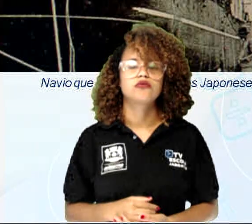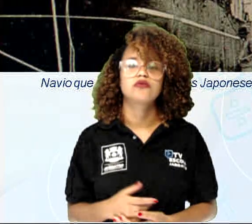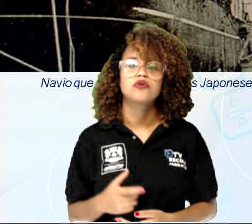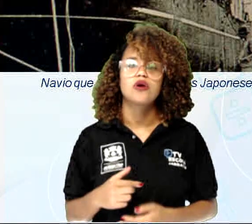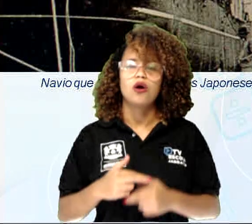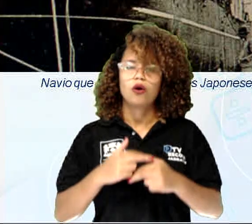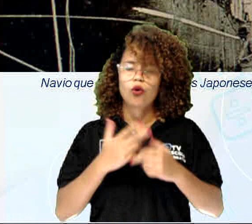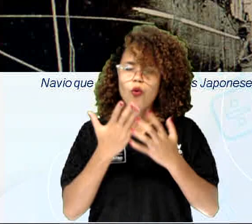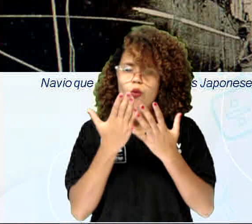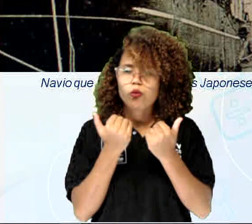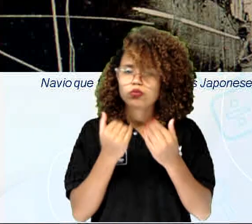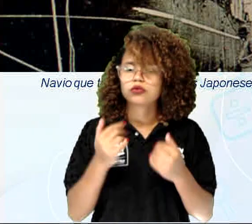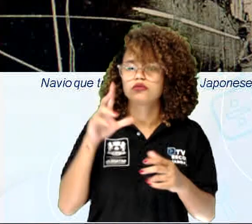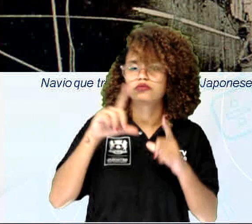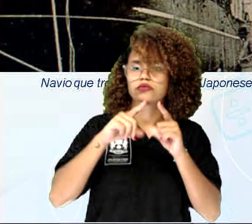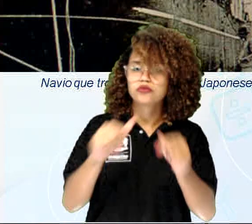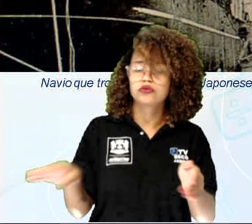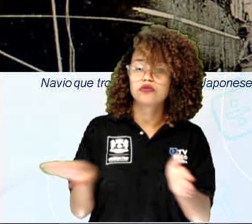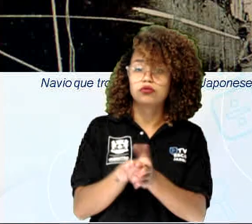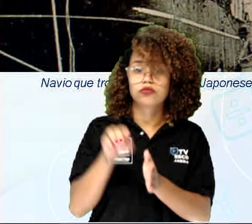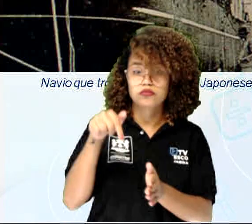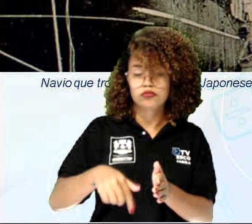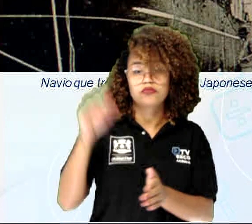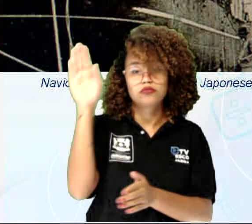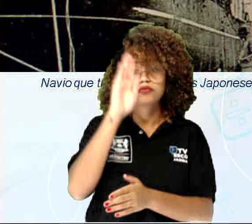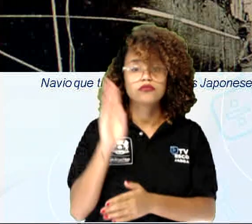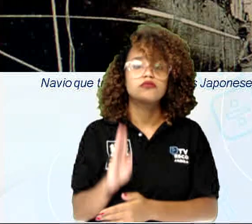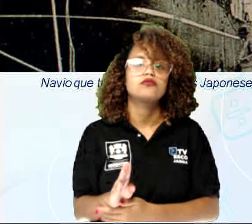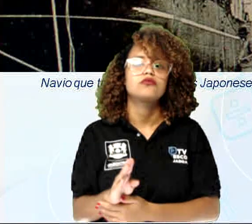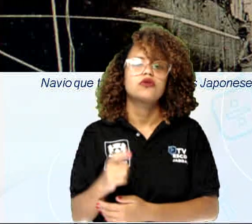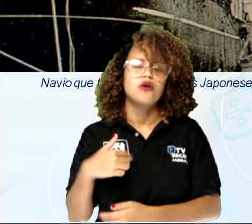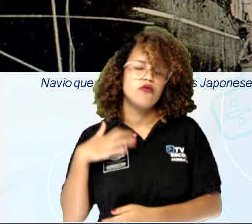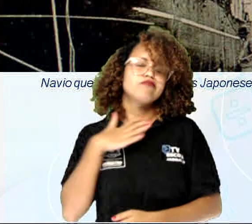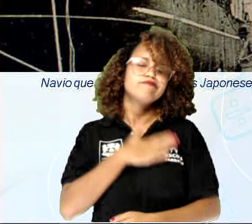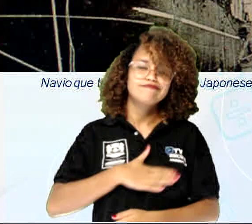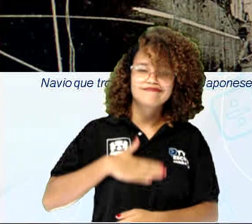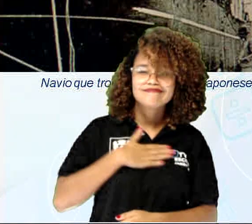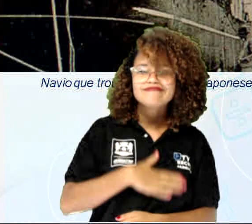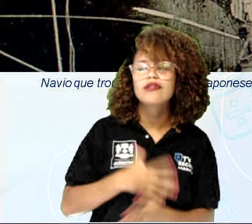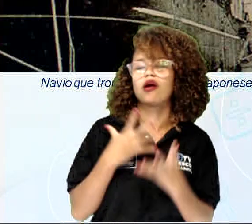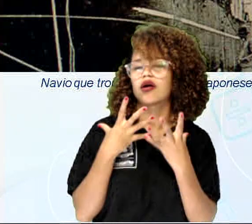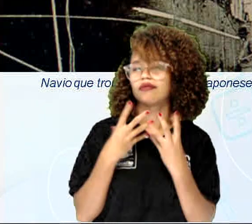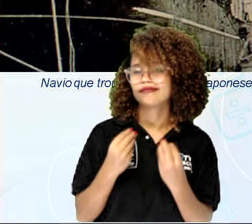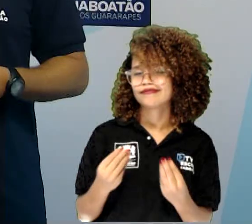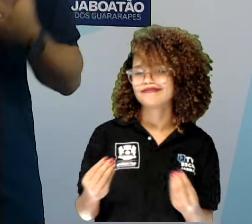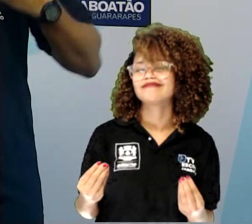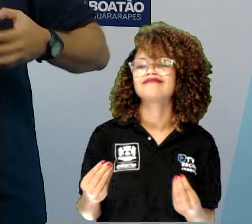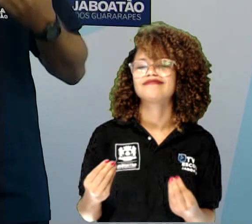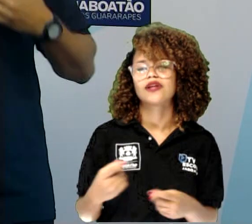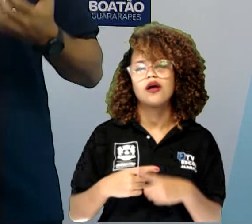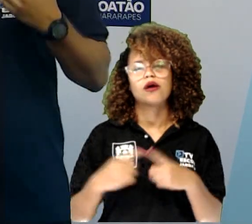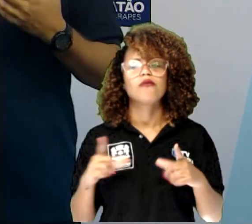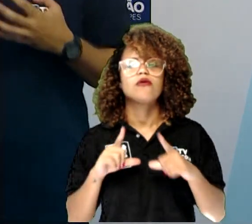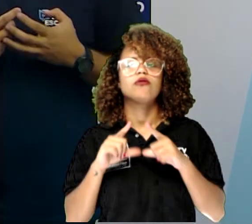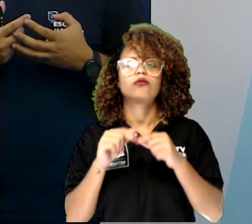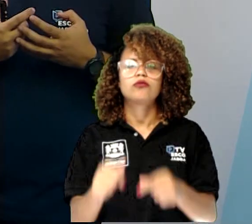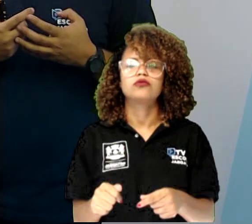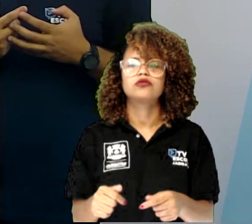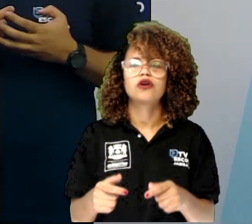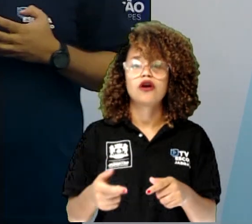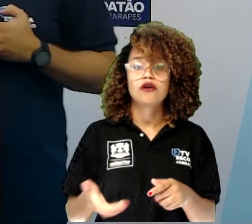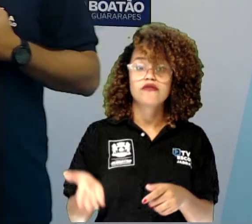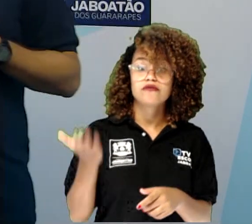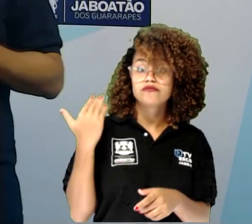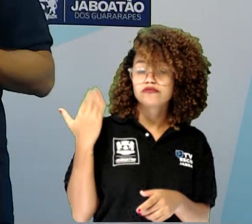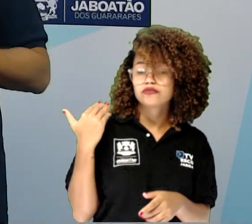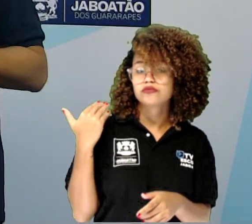de comida japonesa chegou aqui no Brasil. Eu particularmente gosto bastante. Mas os japoneses eles vieram muito antes.